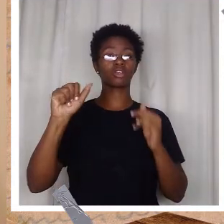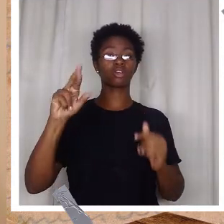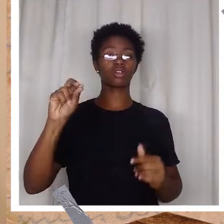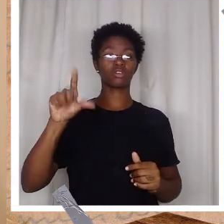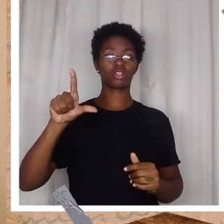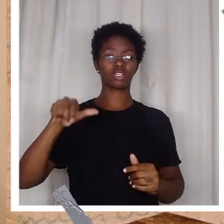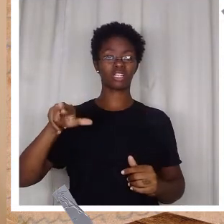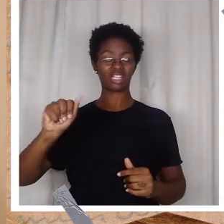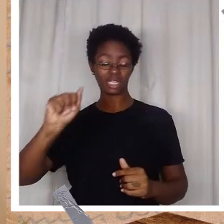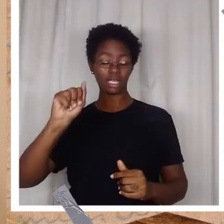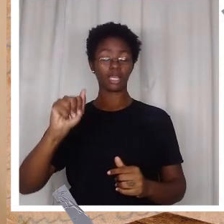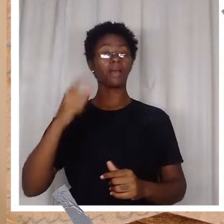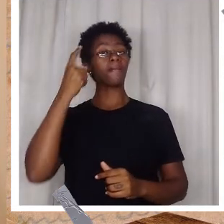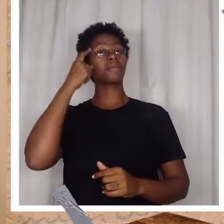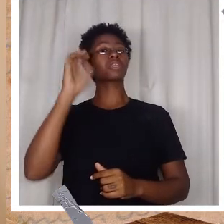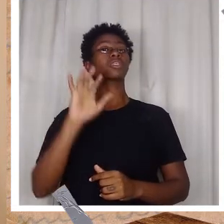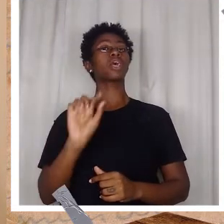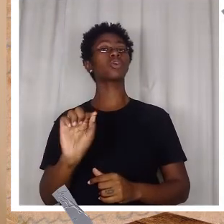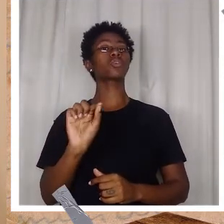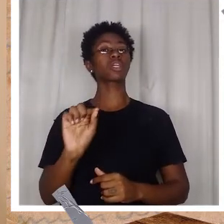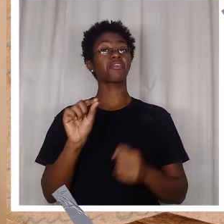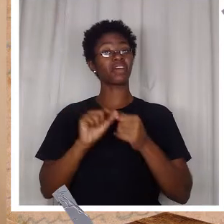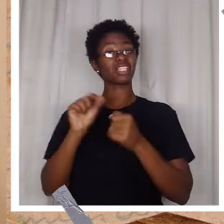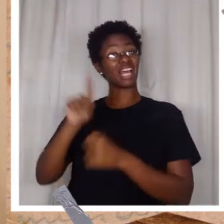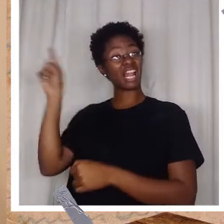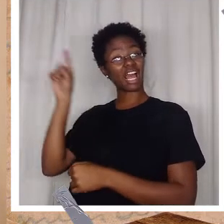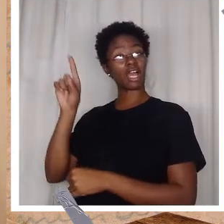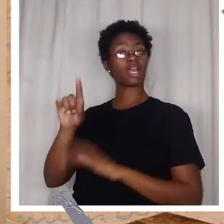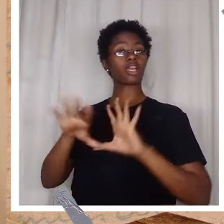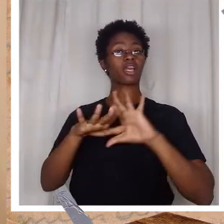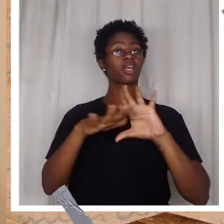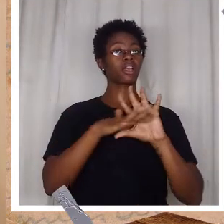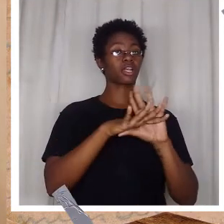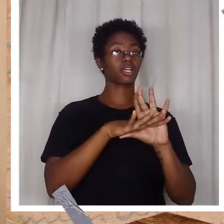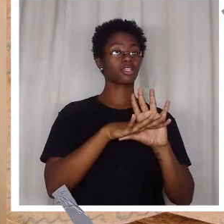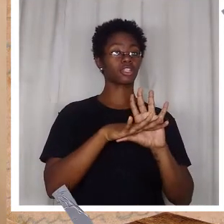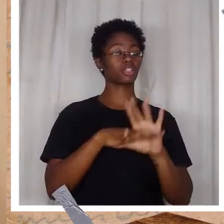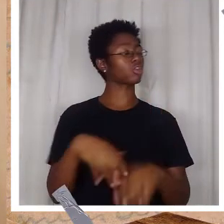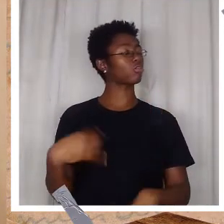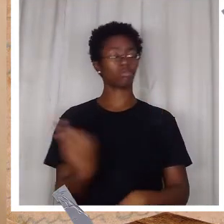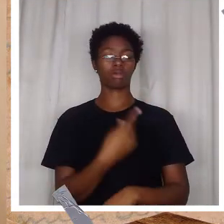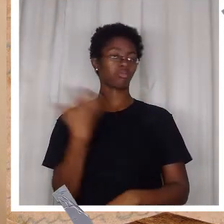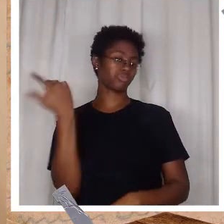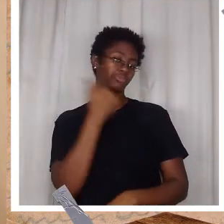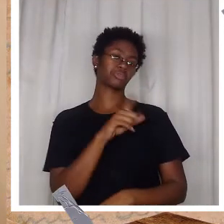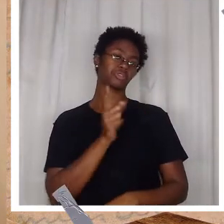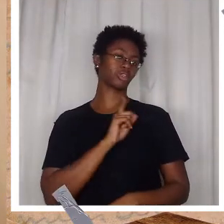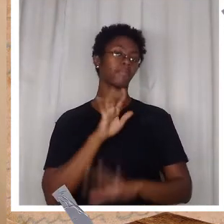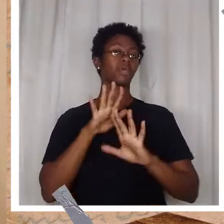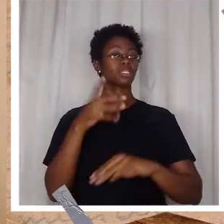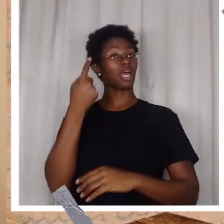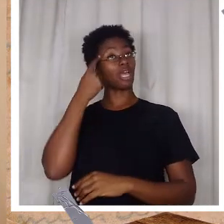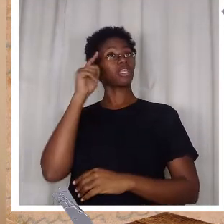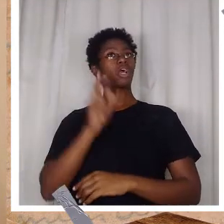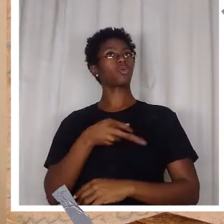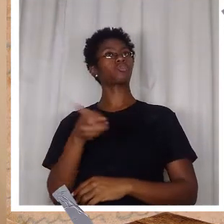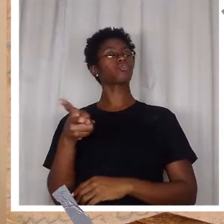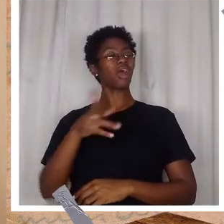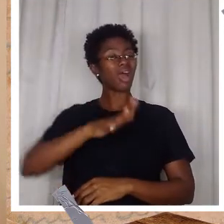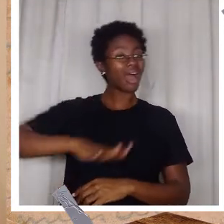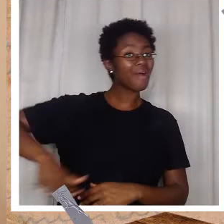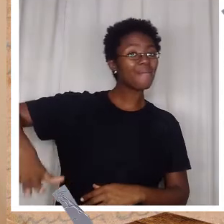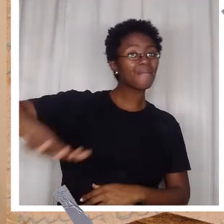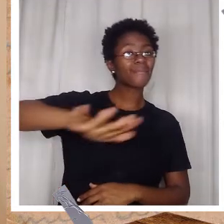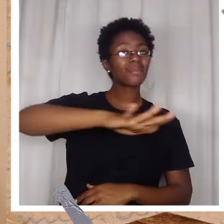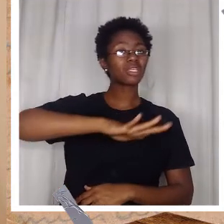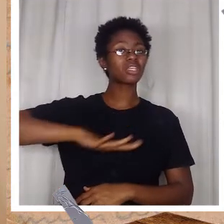fazer no antigo lixão de Caxias. Não conseguimos realizar, mas ficou essa ideia na minha cabeça, como um ambiente que a